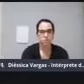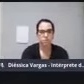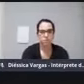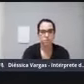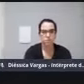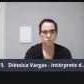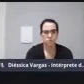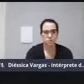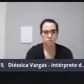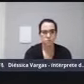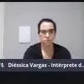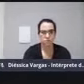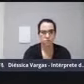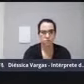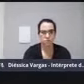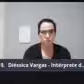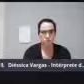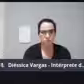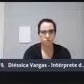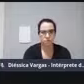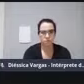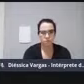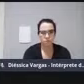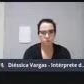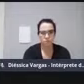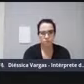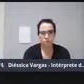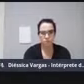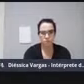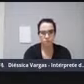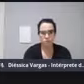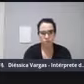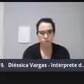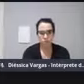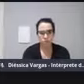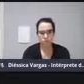Liga o teu microfone, Andréia. Está desligado.